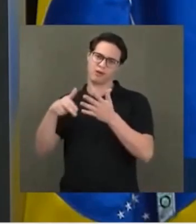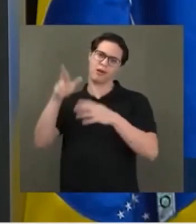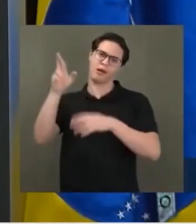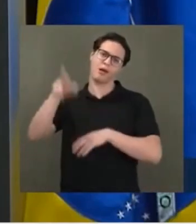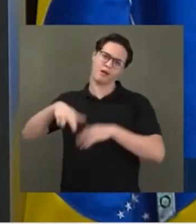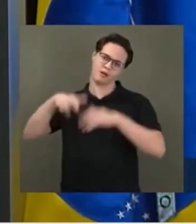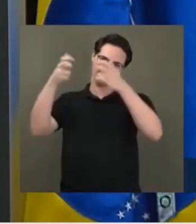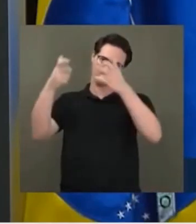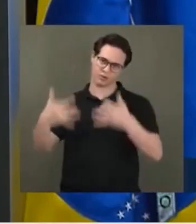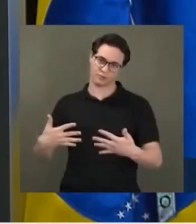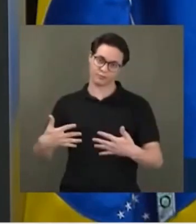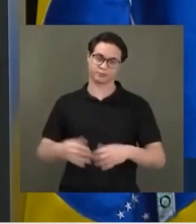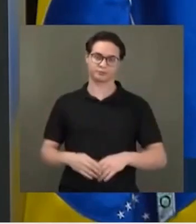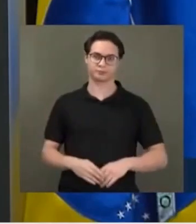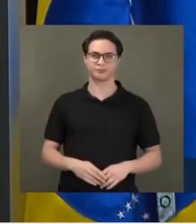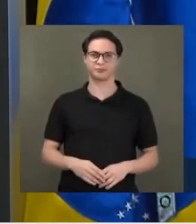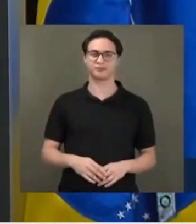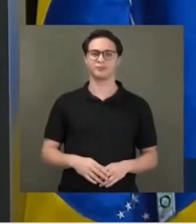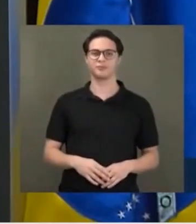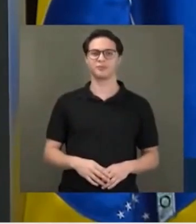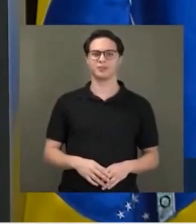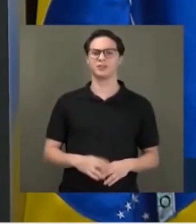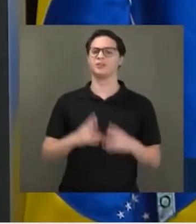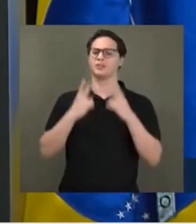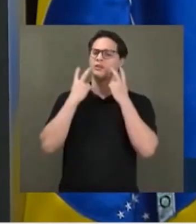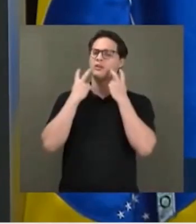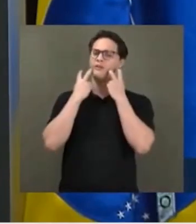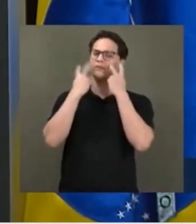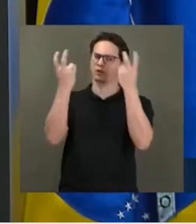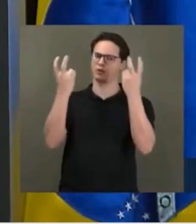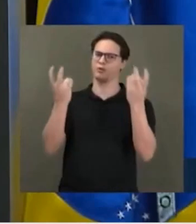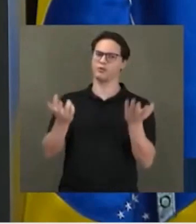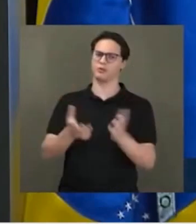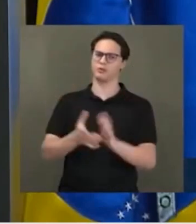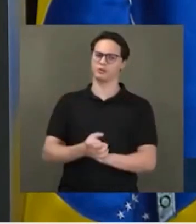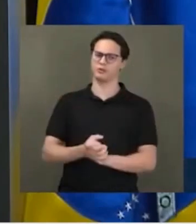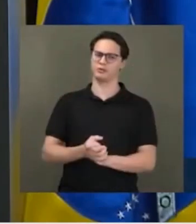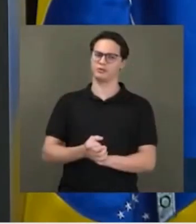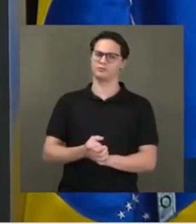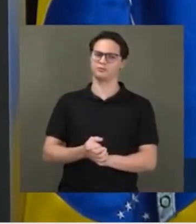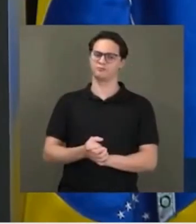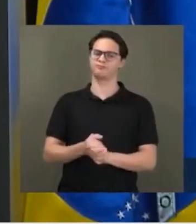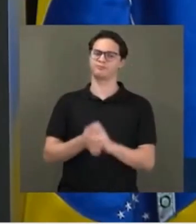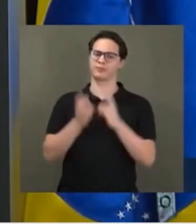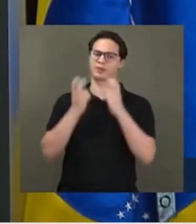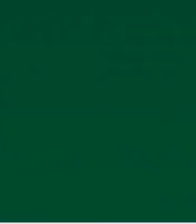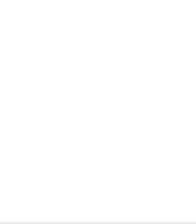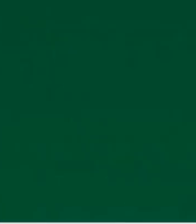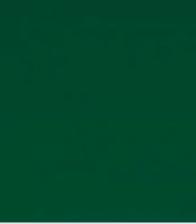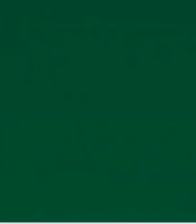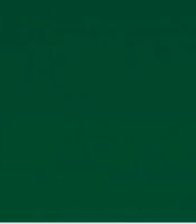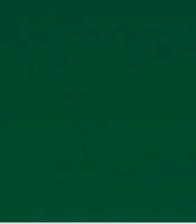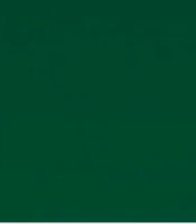multifacetados é uma vergonha é um vexame internacional